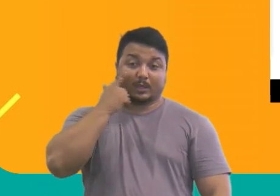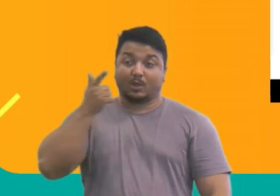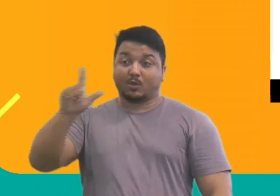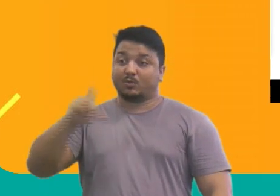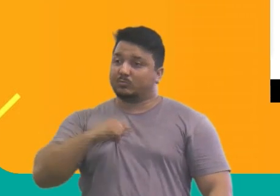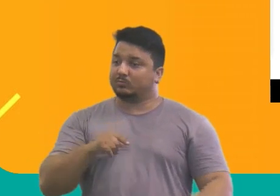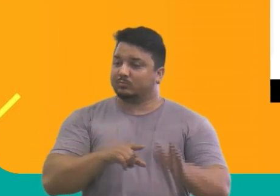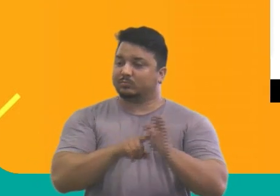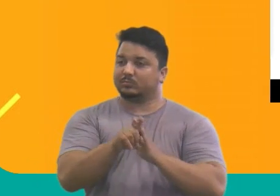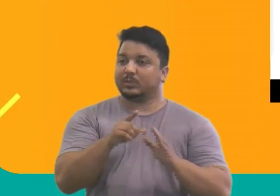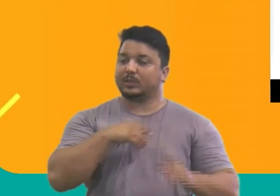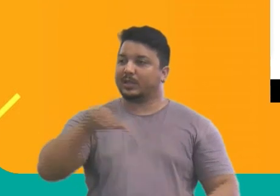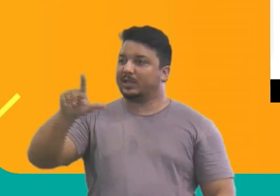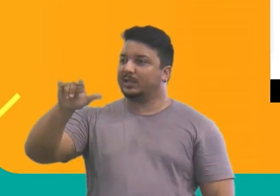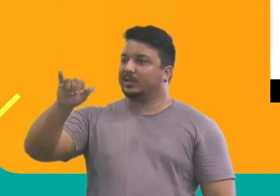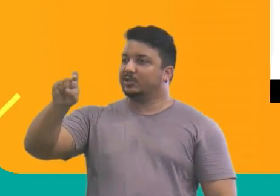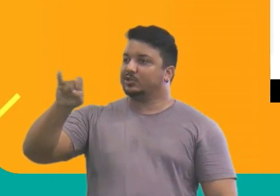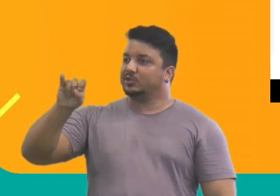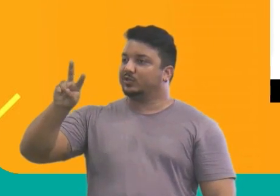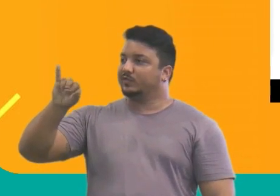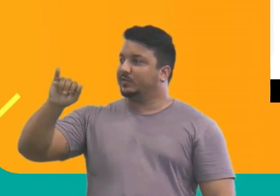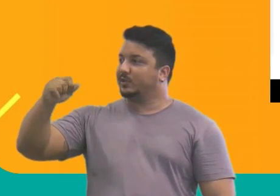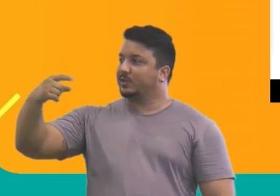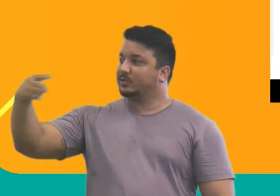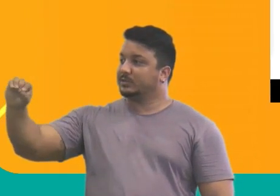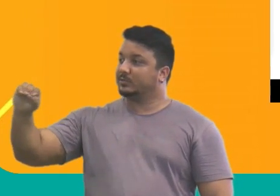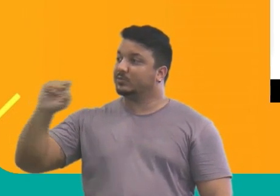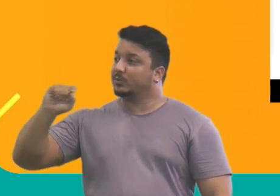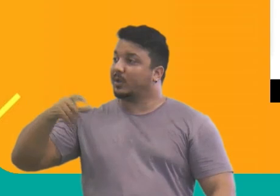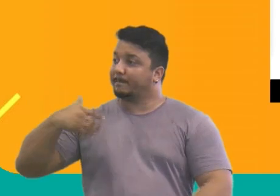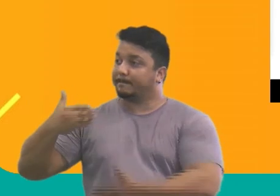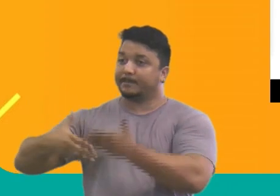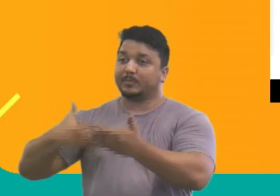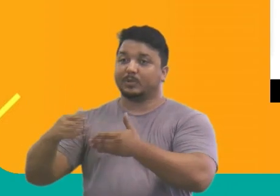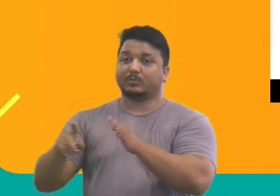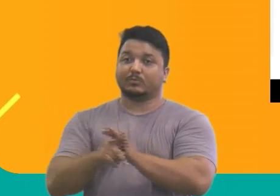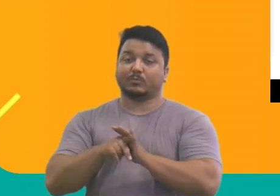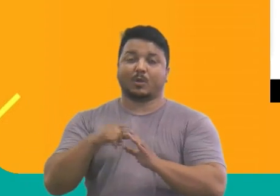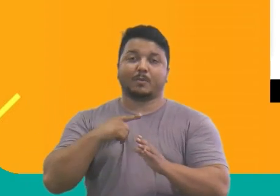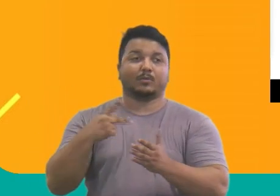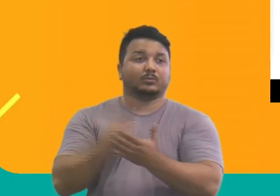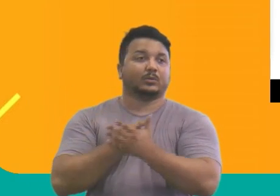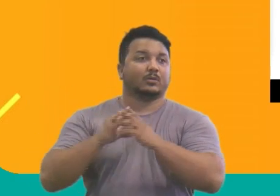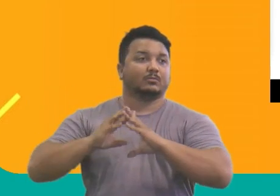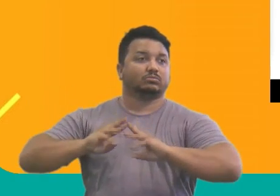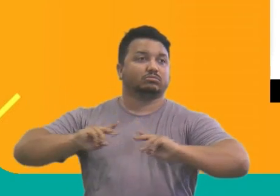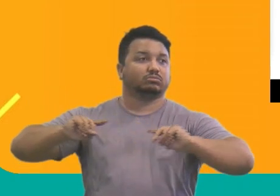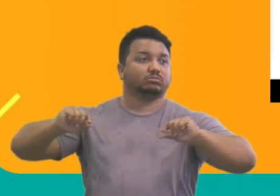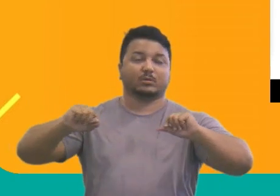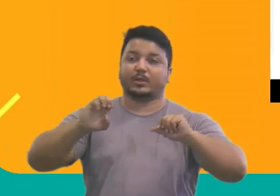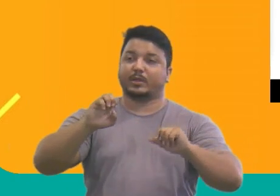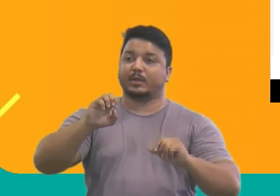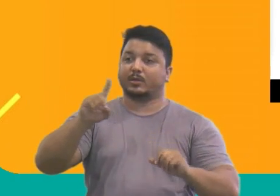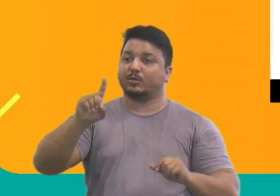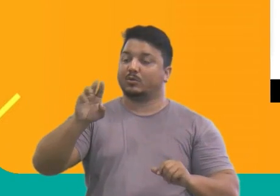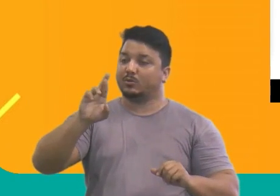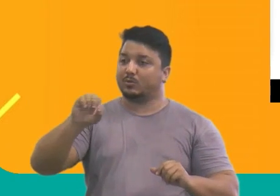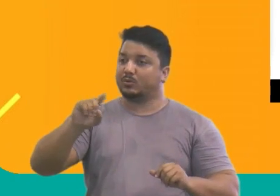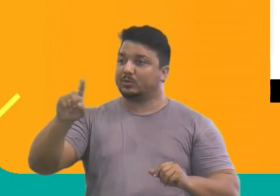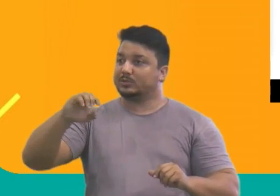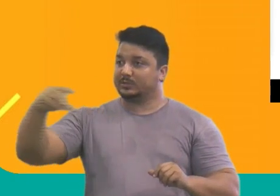questões, né? A lixiviação, ela vai ser um processo erosivo. Ela vai ser um processo de